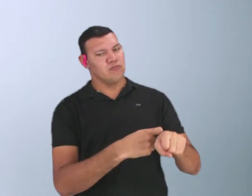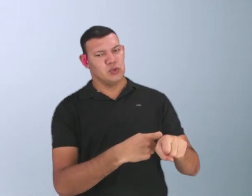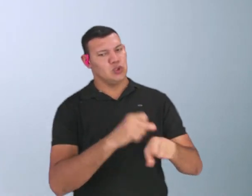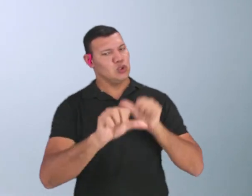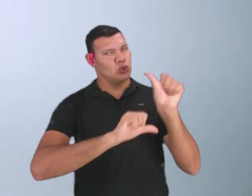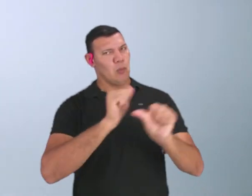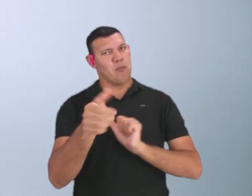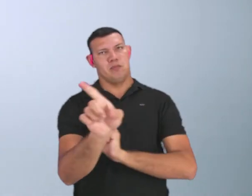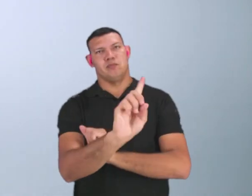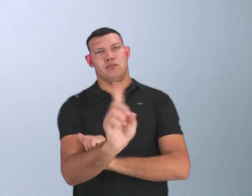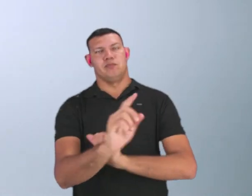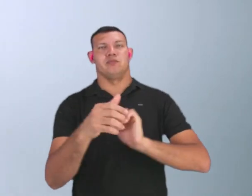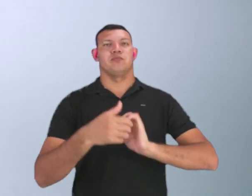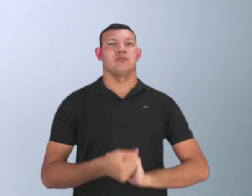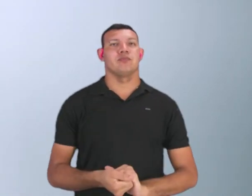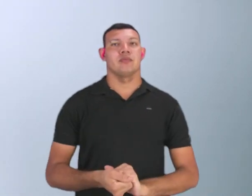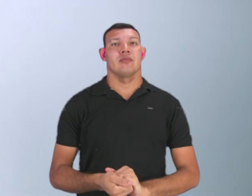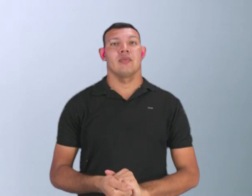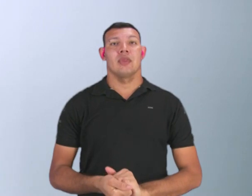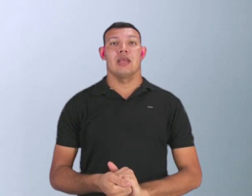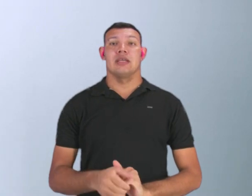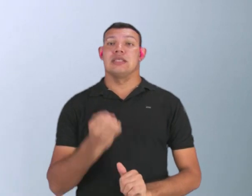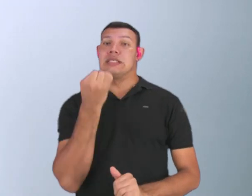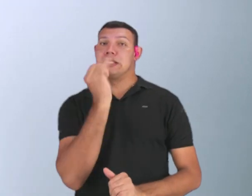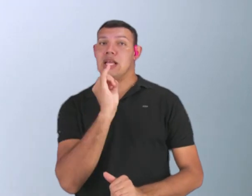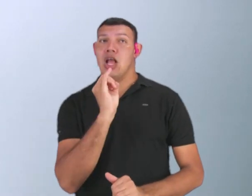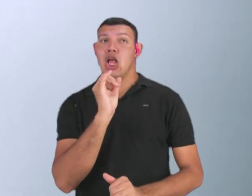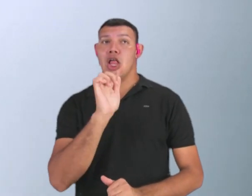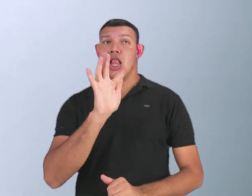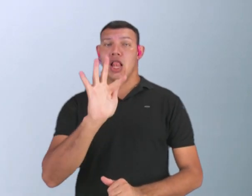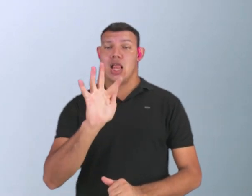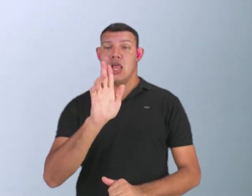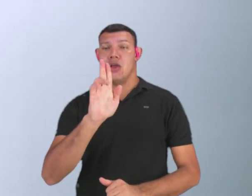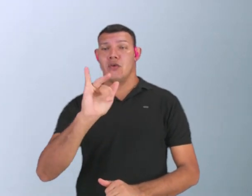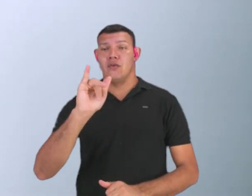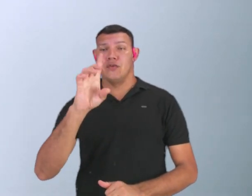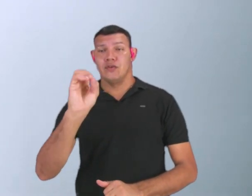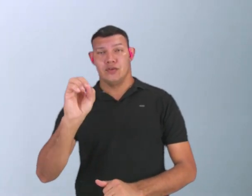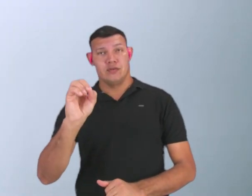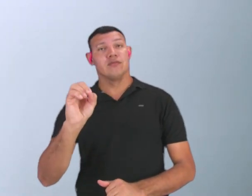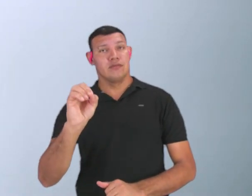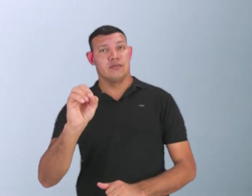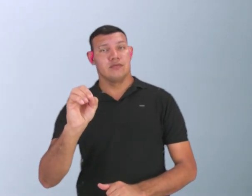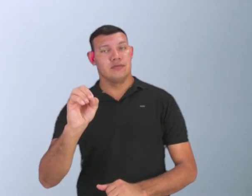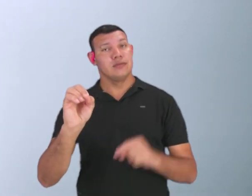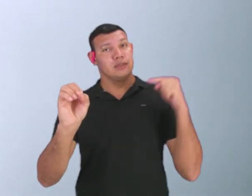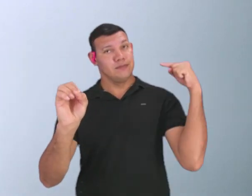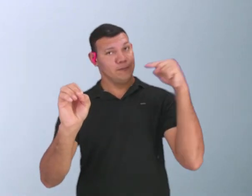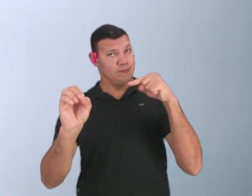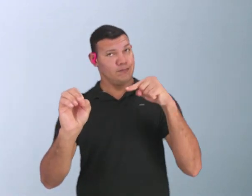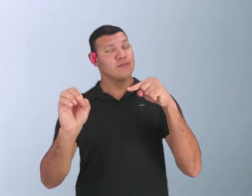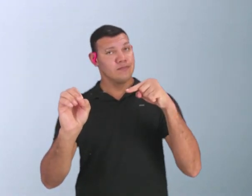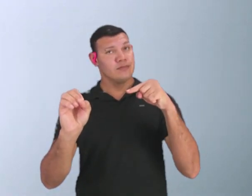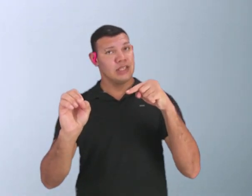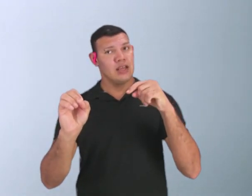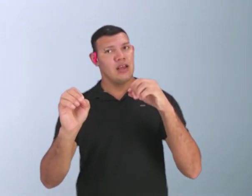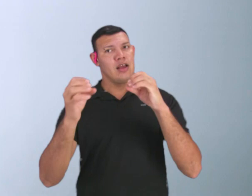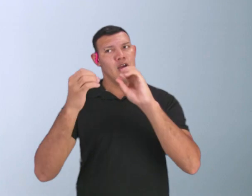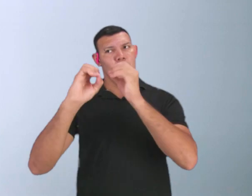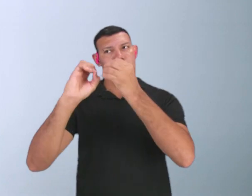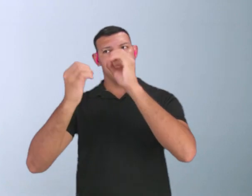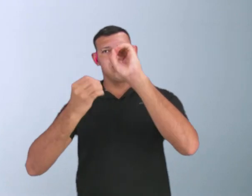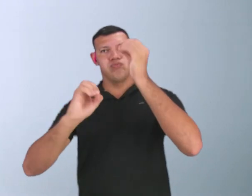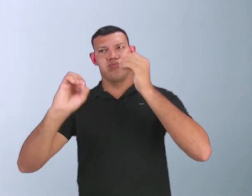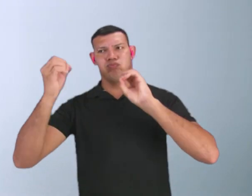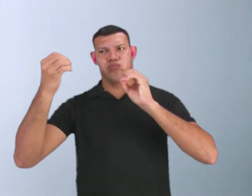alterada. O que vai acontecer quando a gente fala de fluidos? São materiais em que essas moléculas, essas partículas,